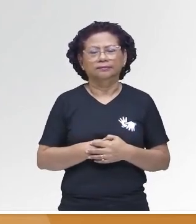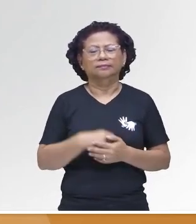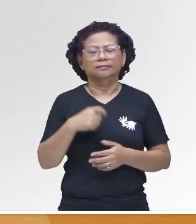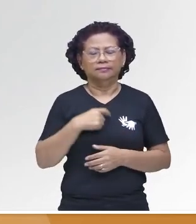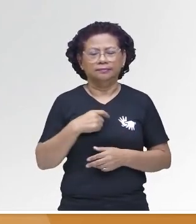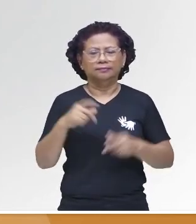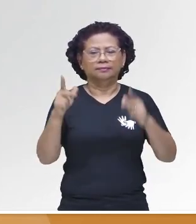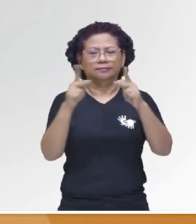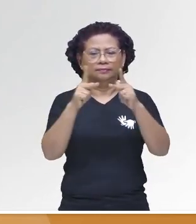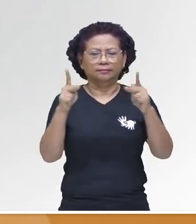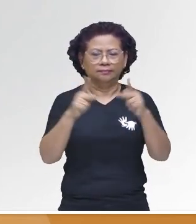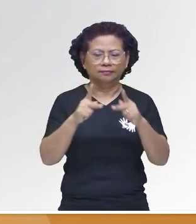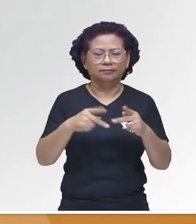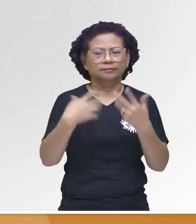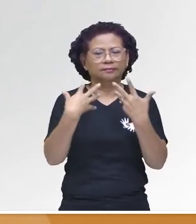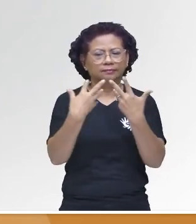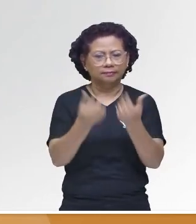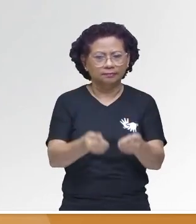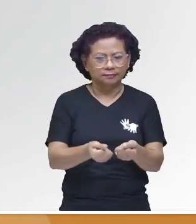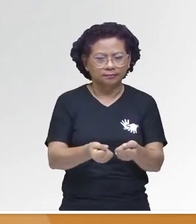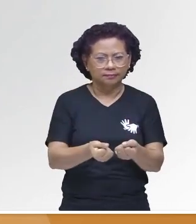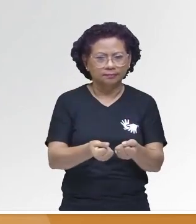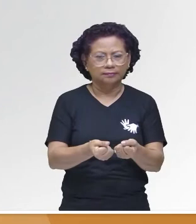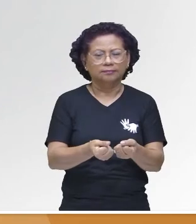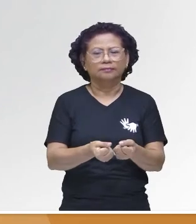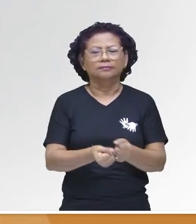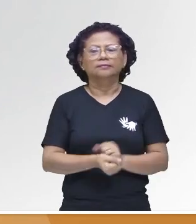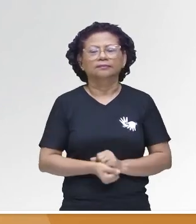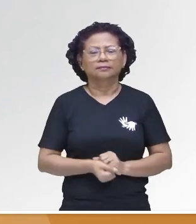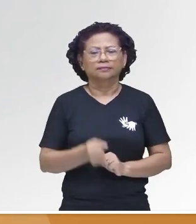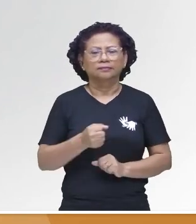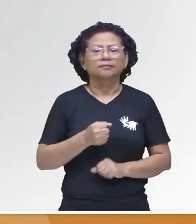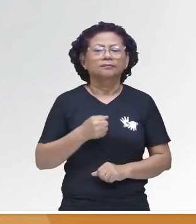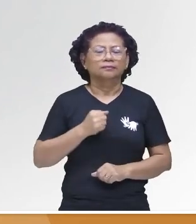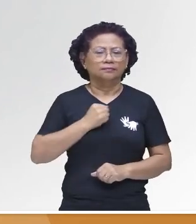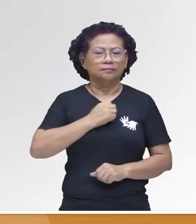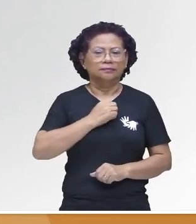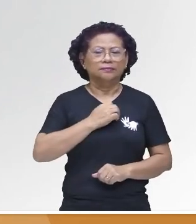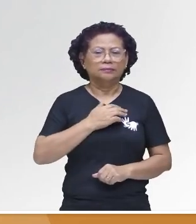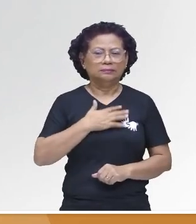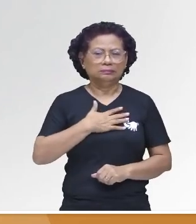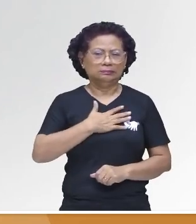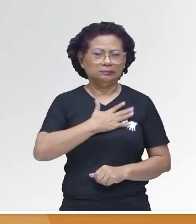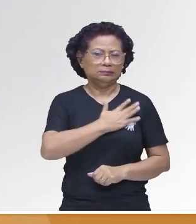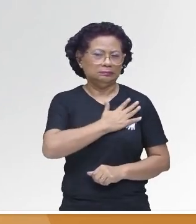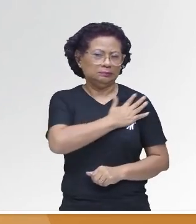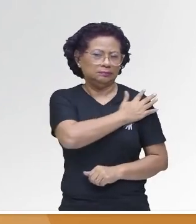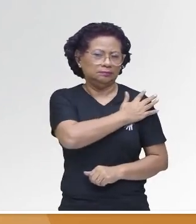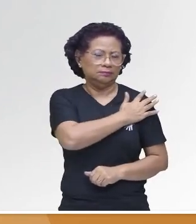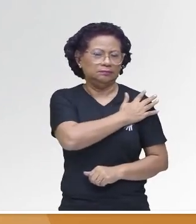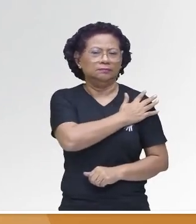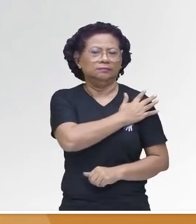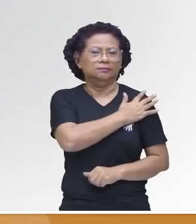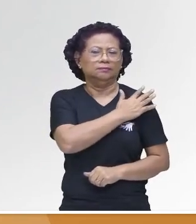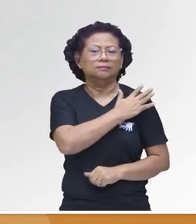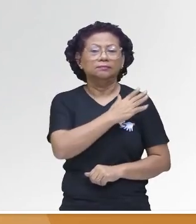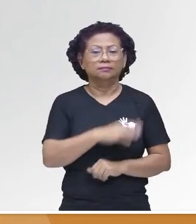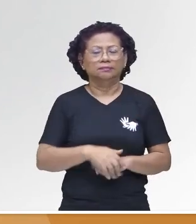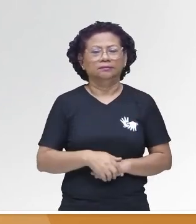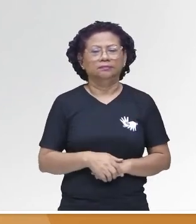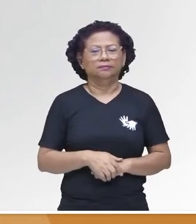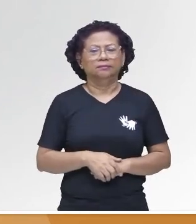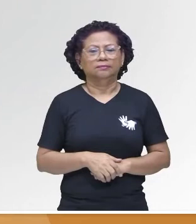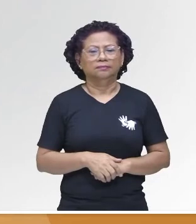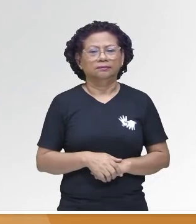foi assinada entre o Duque de Caxias e o presidente da República Rio-Grandense, que era chamado